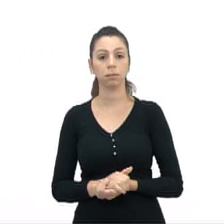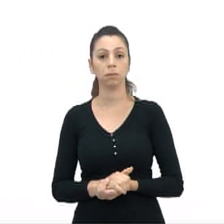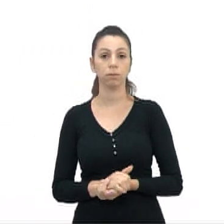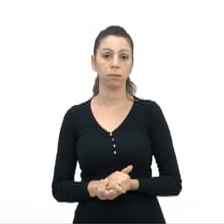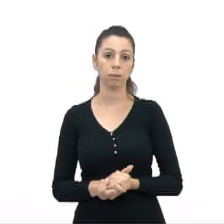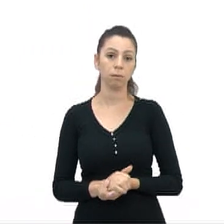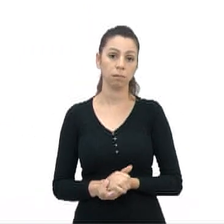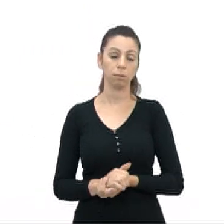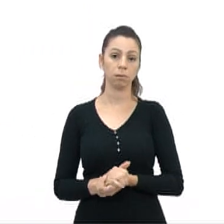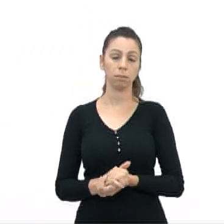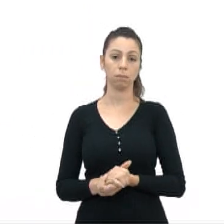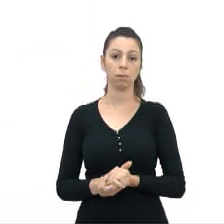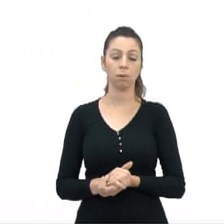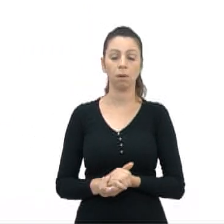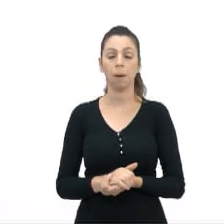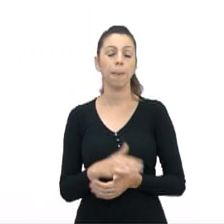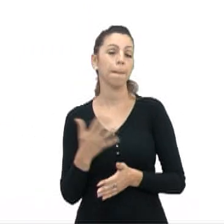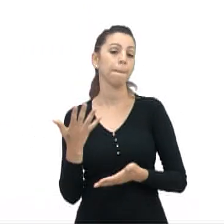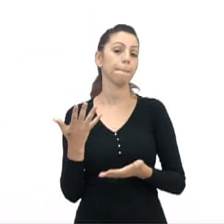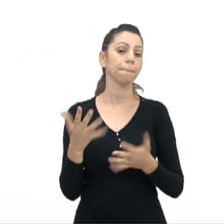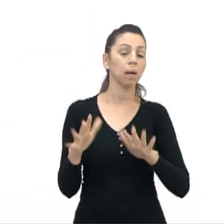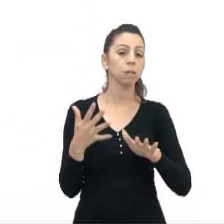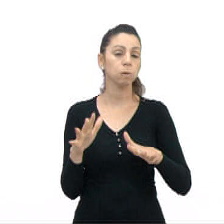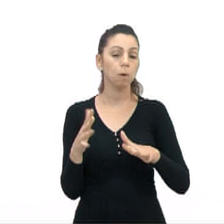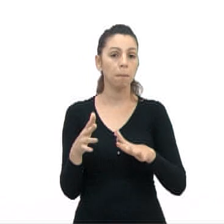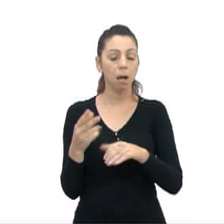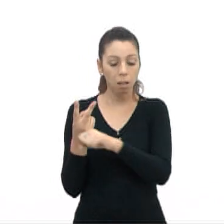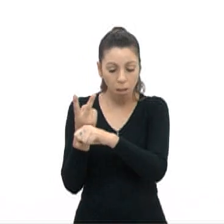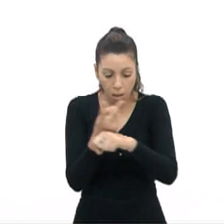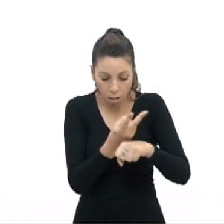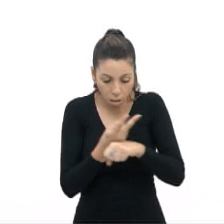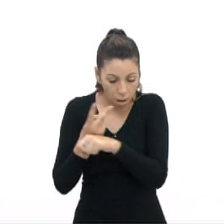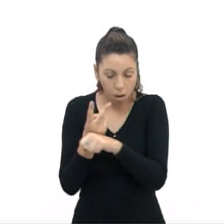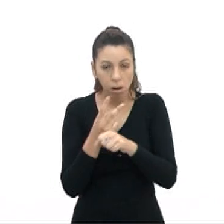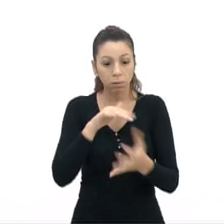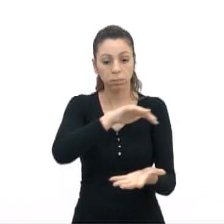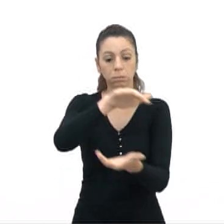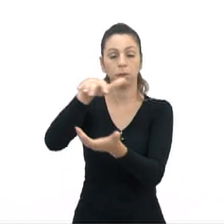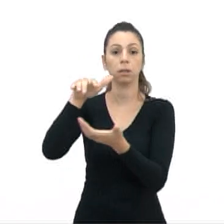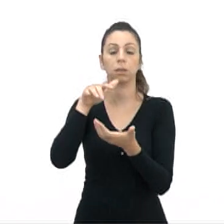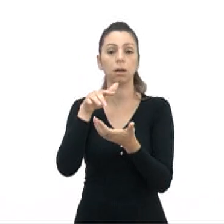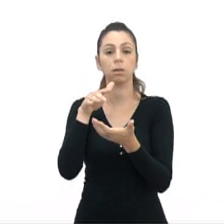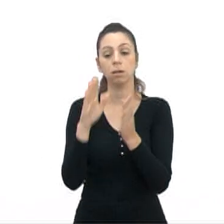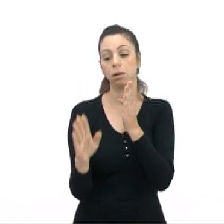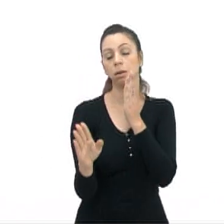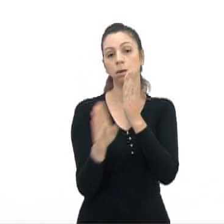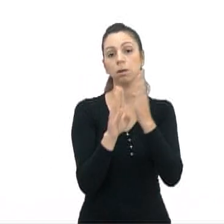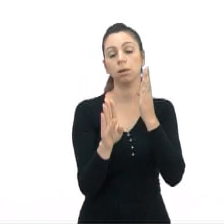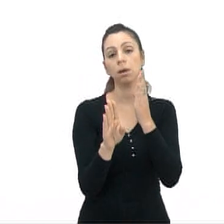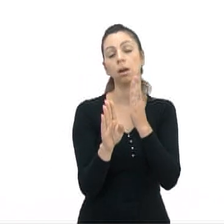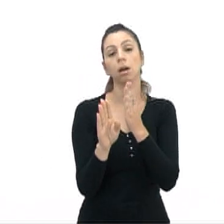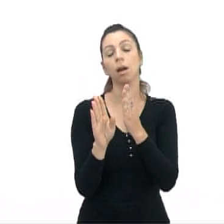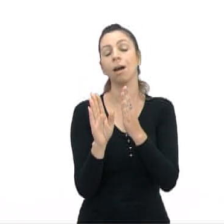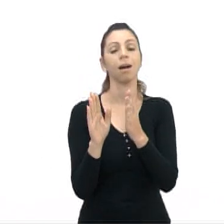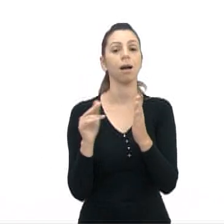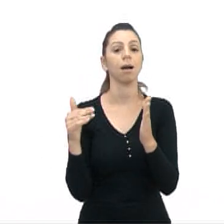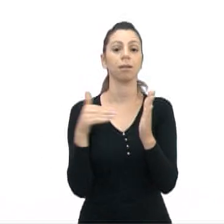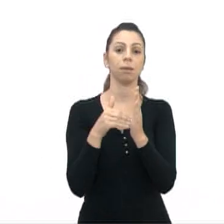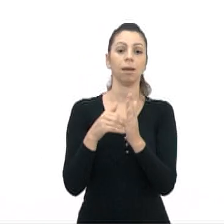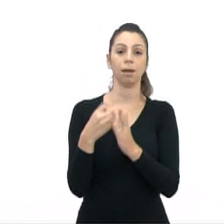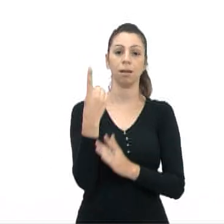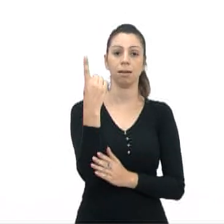Estima-se que as escavações e sondagens do planeta chegaram a apenas 13 quilômetros